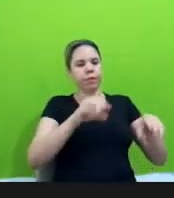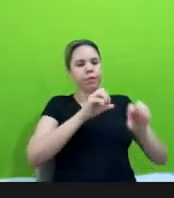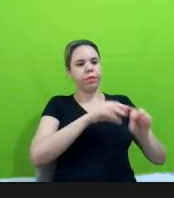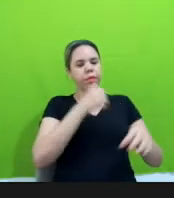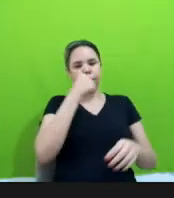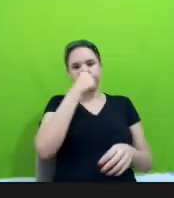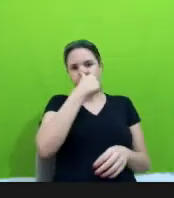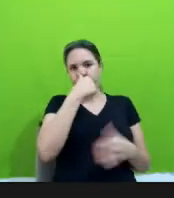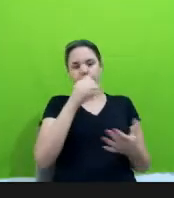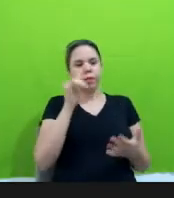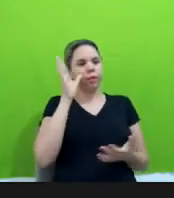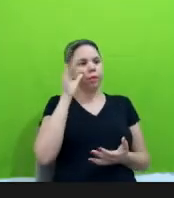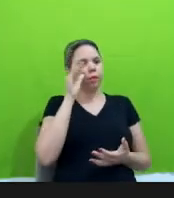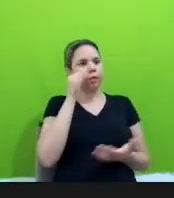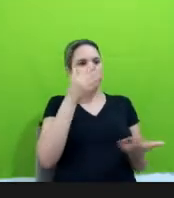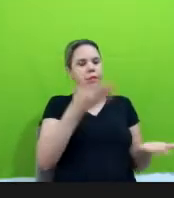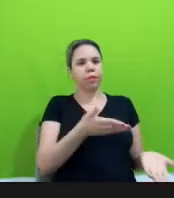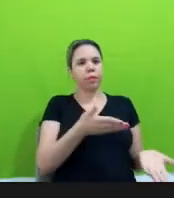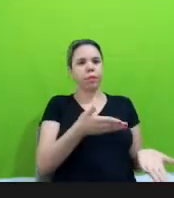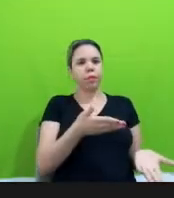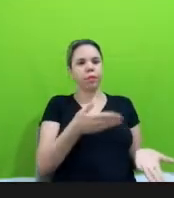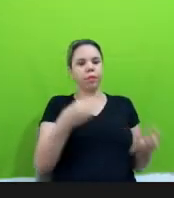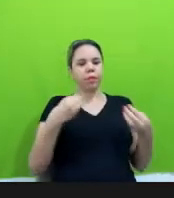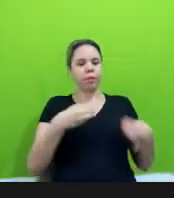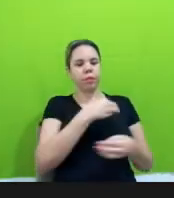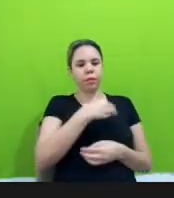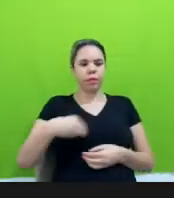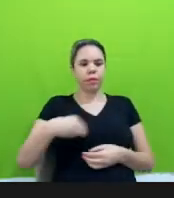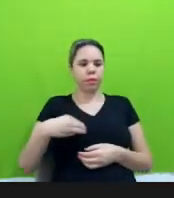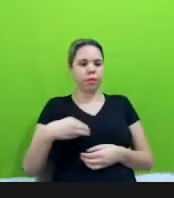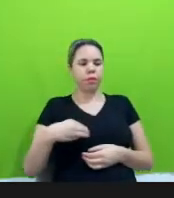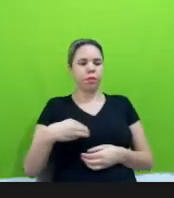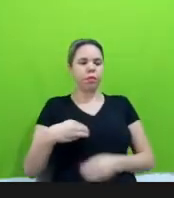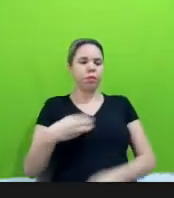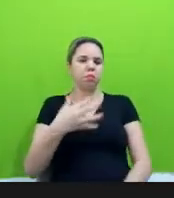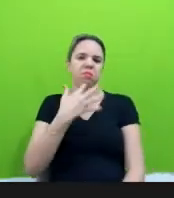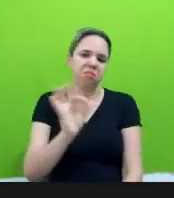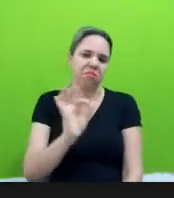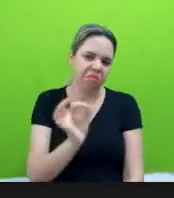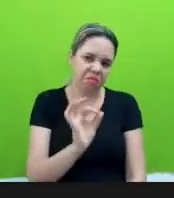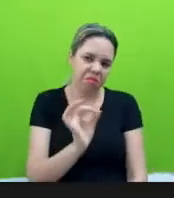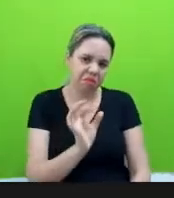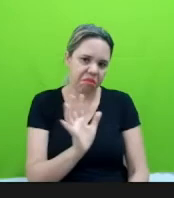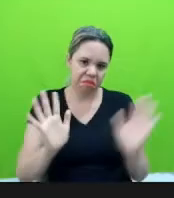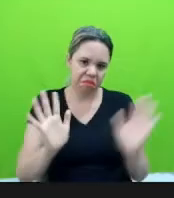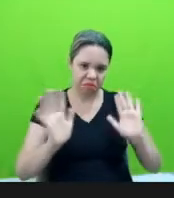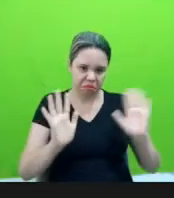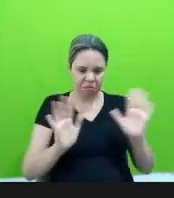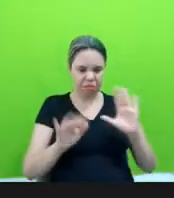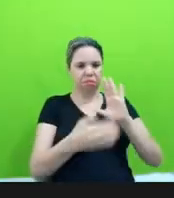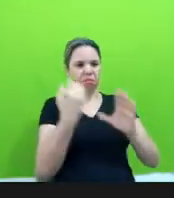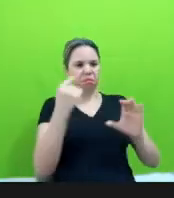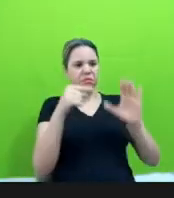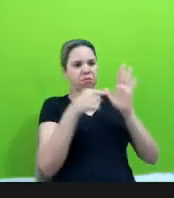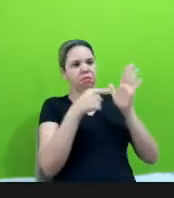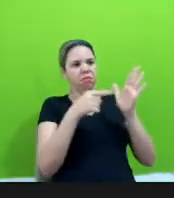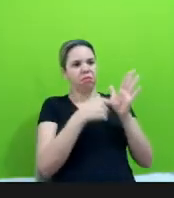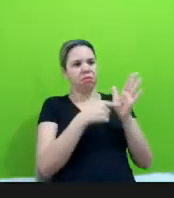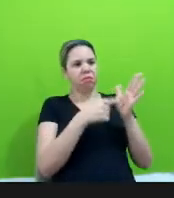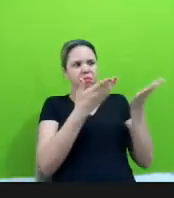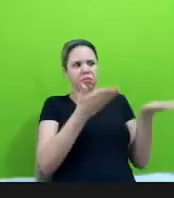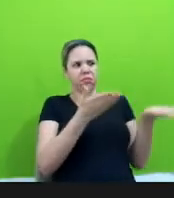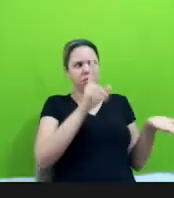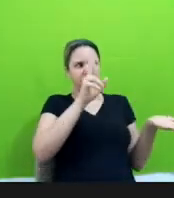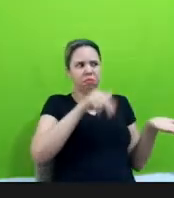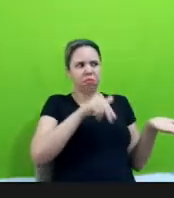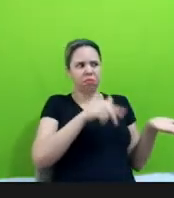porque o então ministro Milton Ribeiro tinha falado que mal conhecia, que recebeu uma denúncia e nunca...